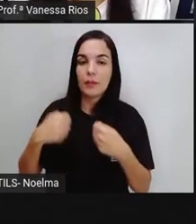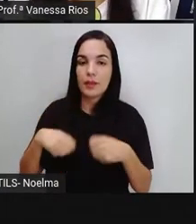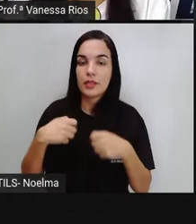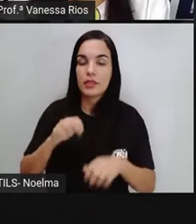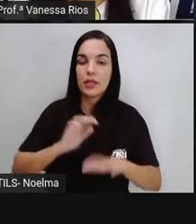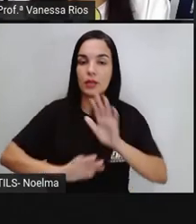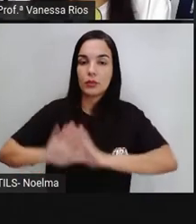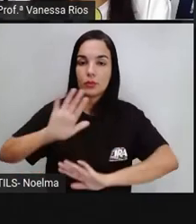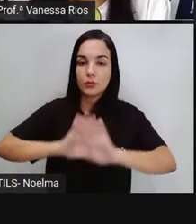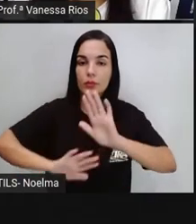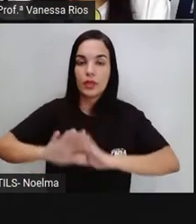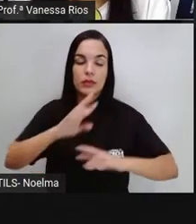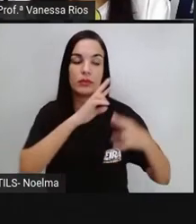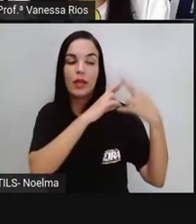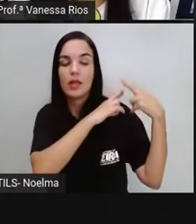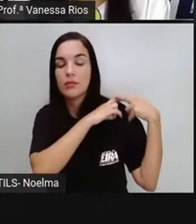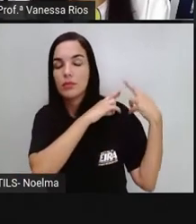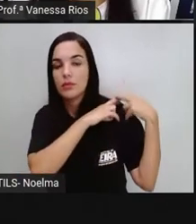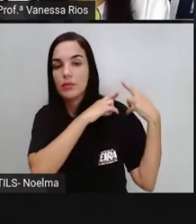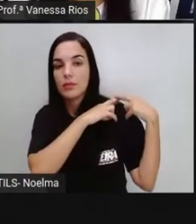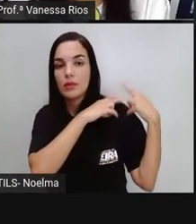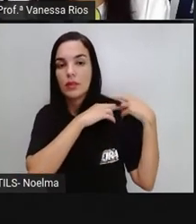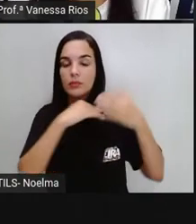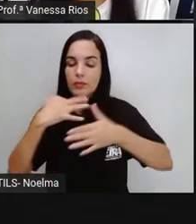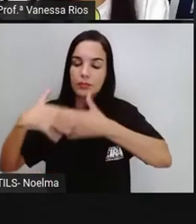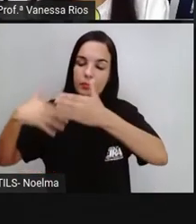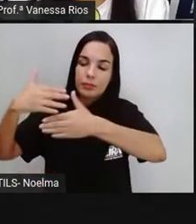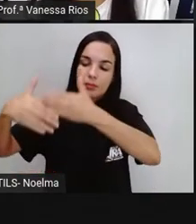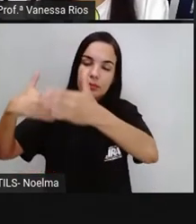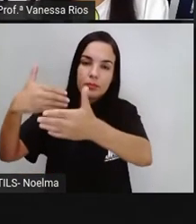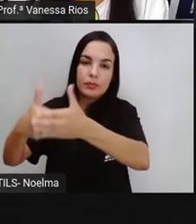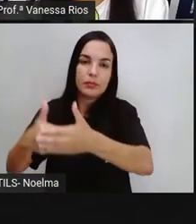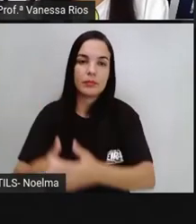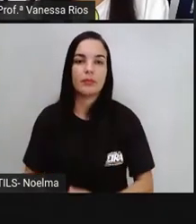os cuidados para serem conservados no decorrer do tempo.